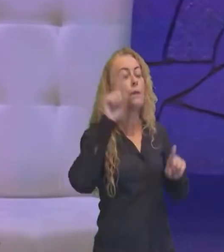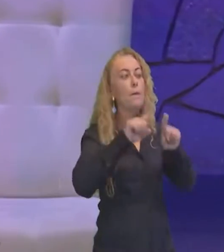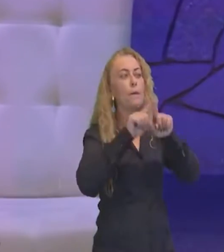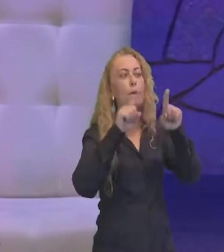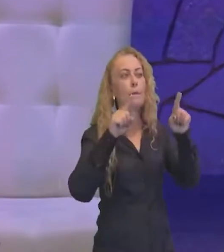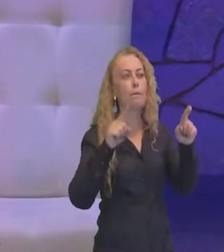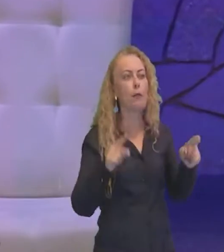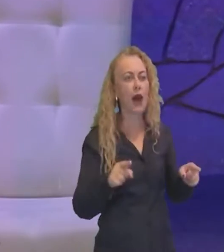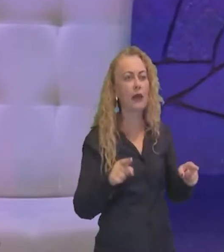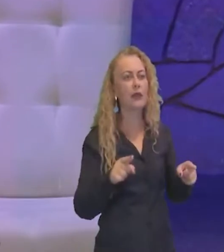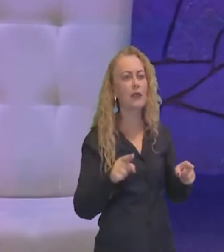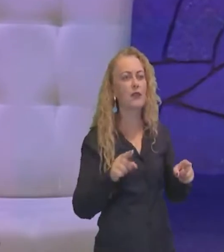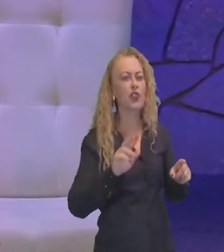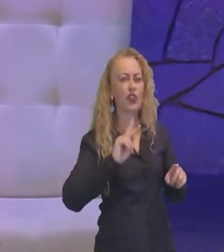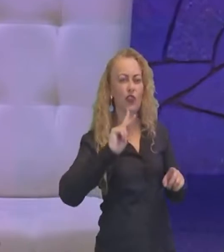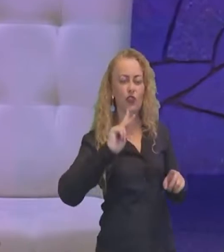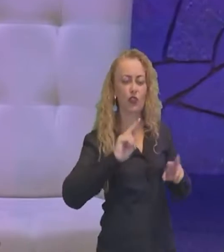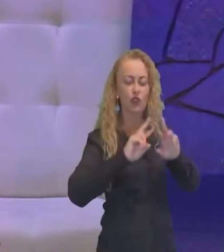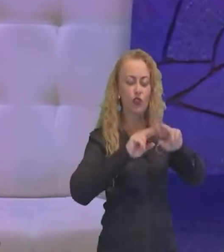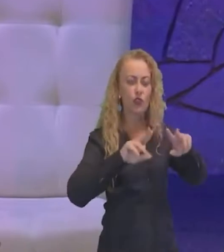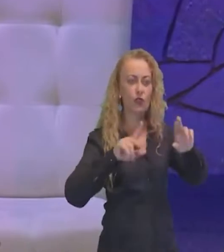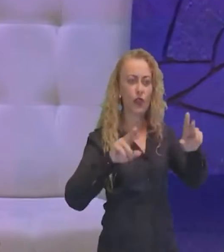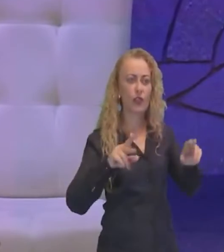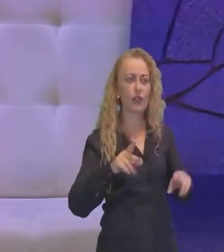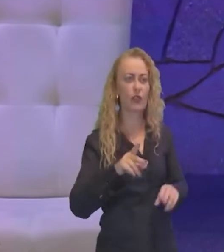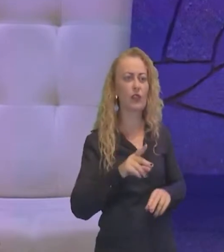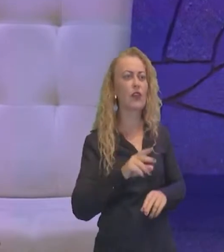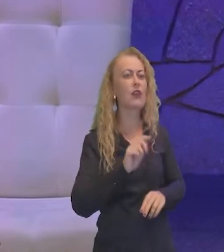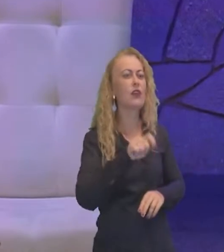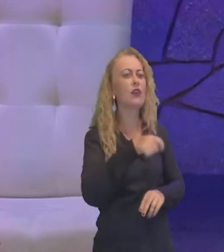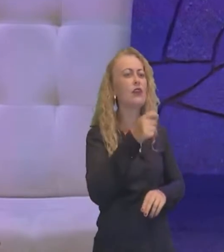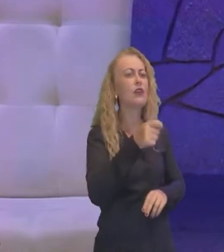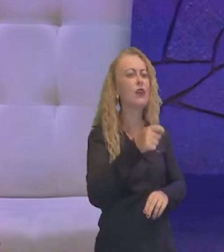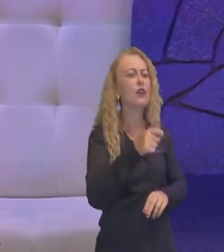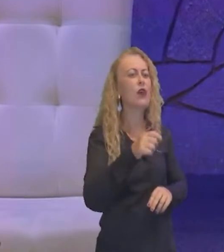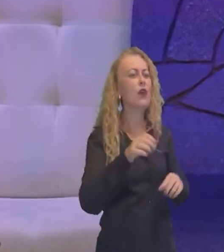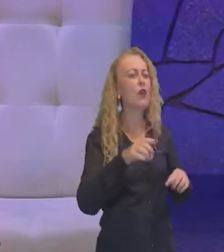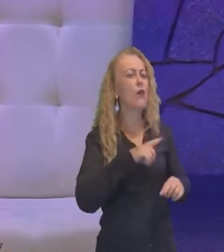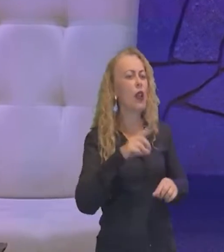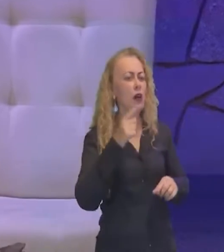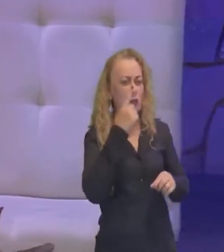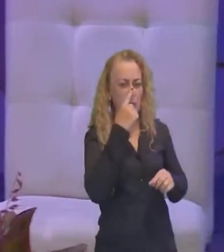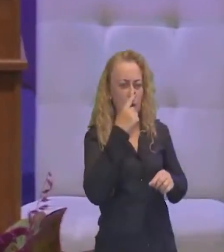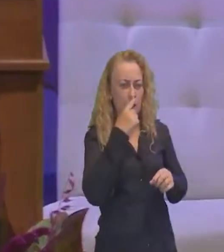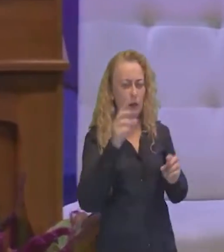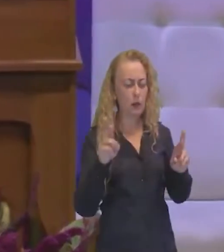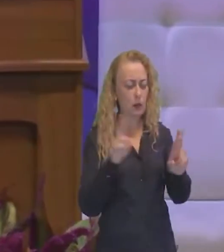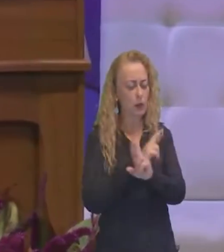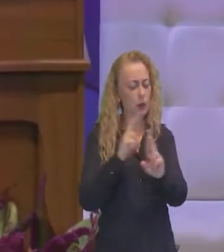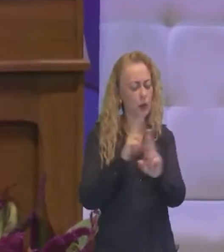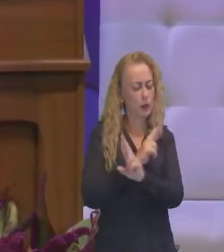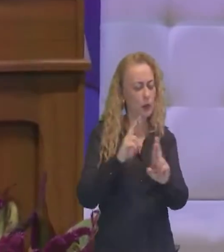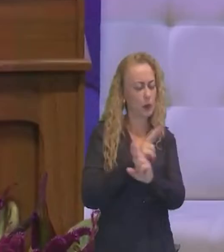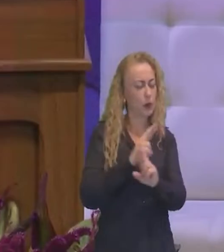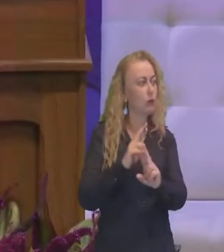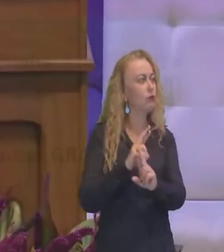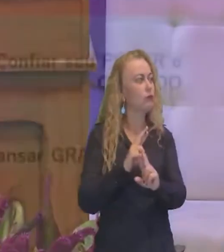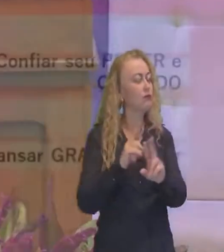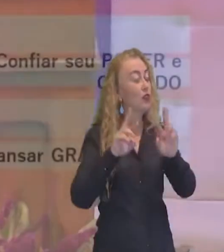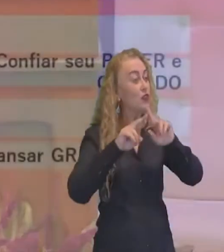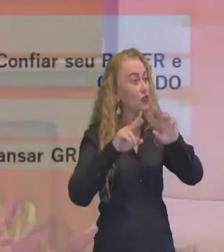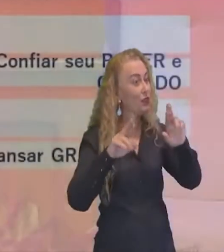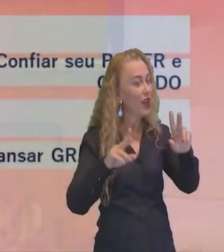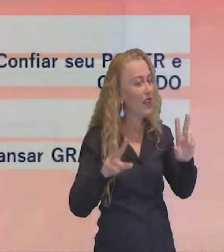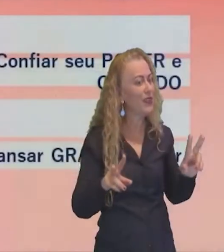íntimo. É você ter intimidade com aquela pessoa. E quando a palavra de Deus diz: e de fato vosso